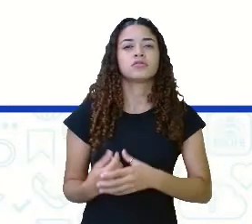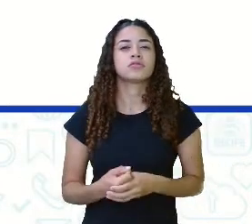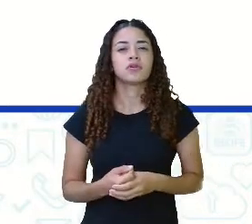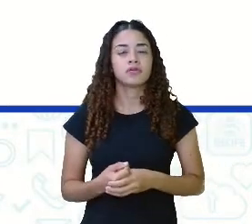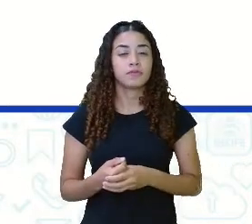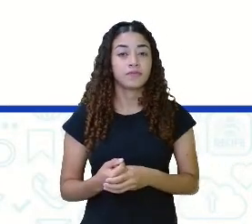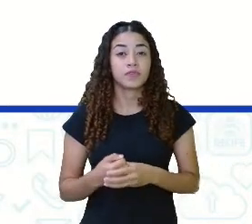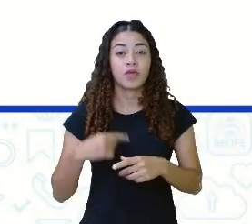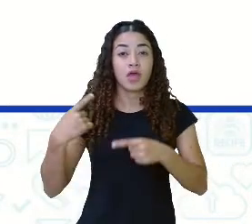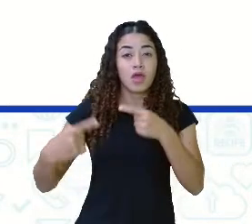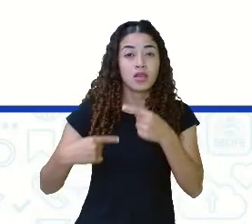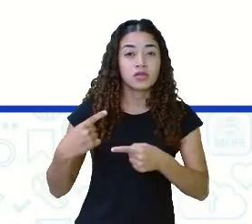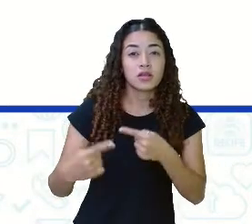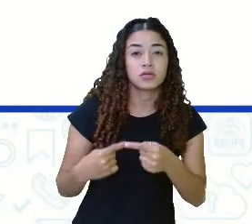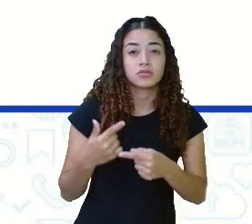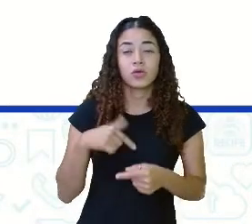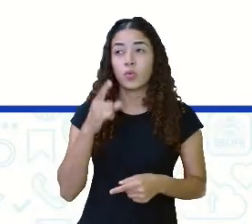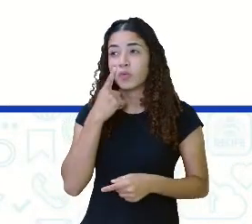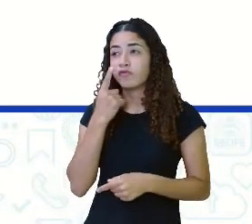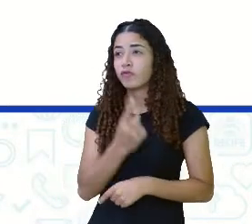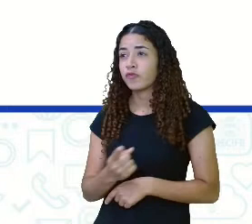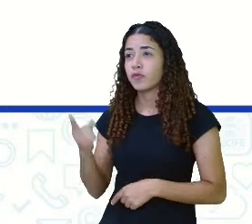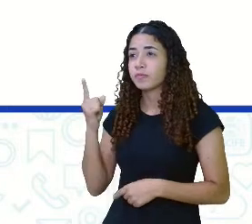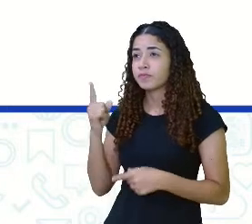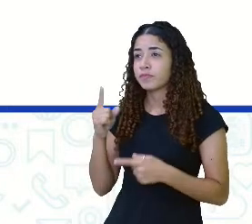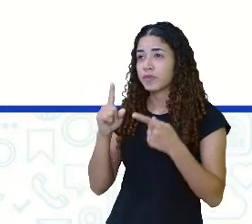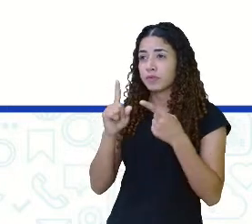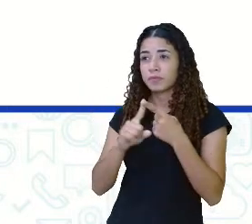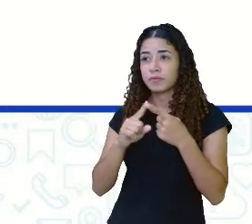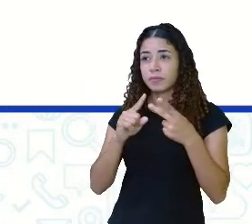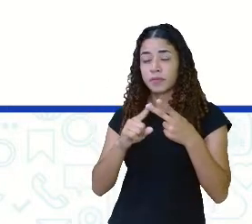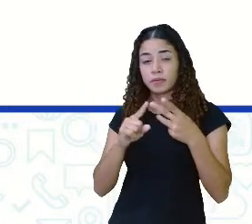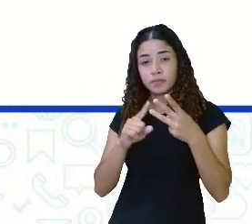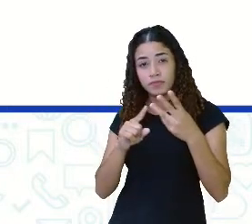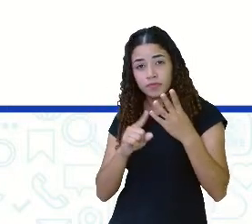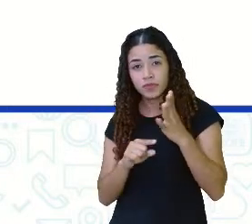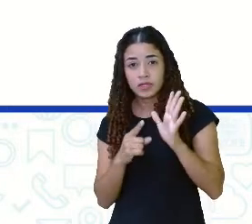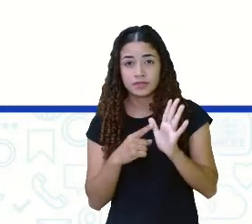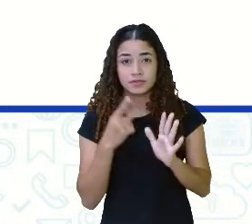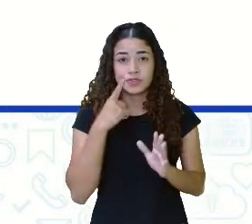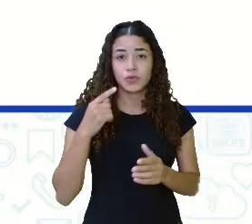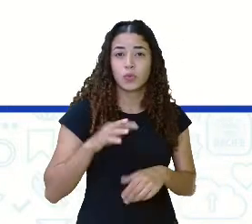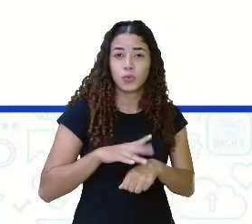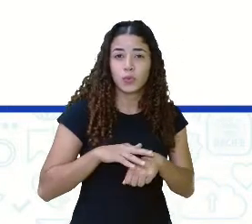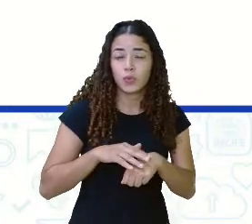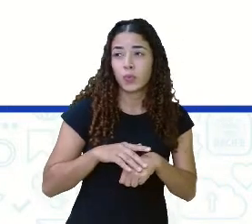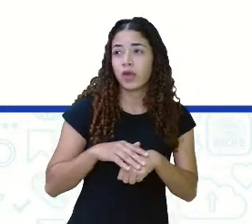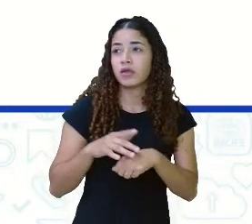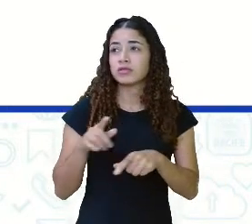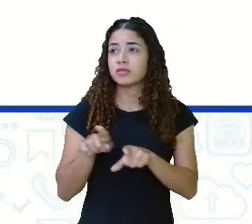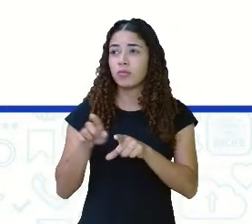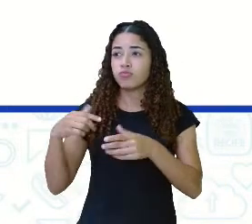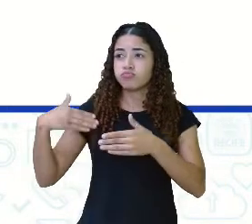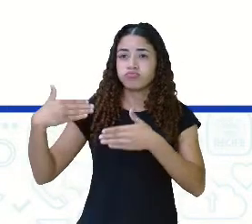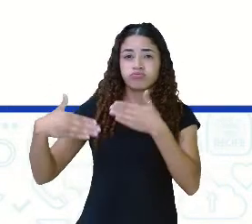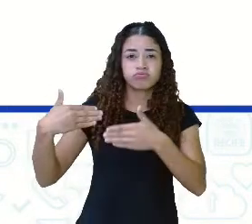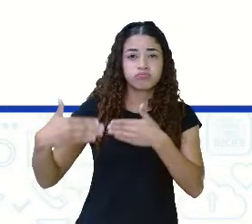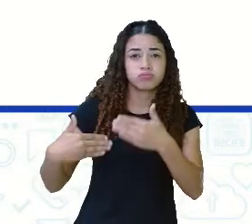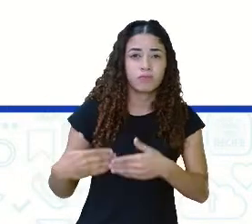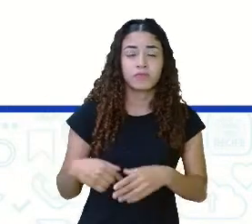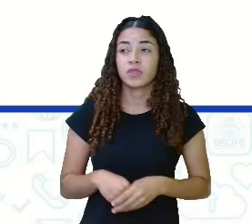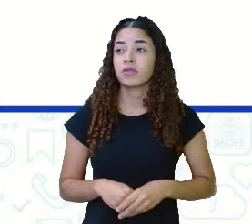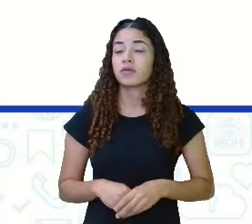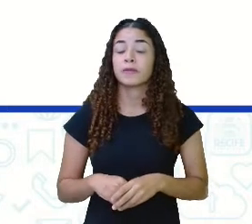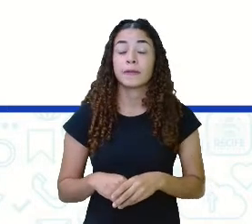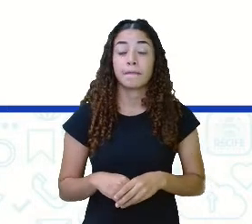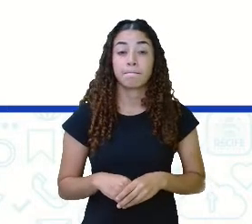recessiva, herança ligada ao X dominante e recessiva, doenças associadas àquelas heranças e herança